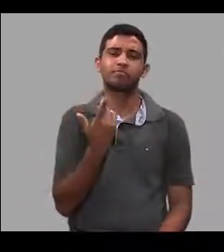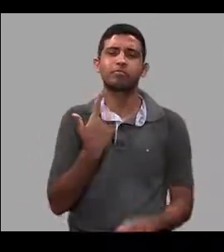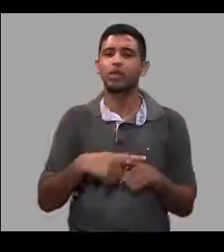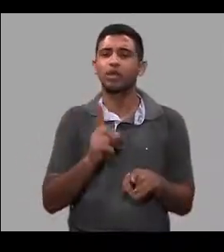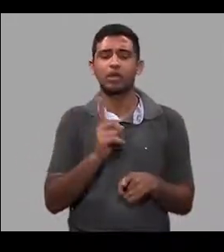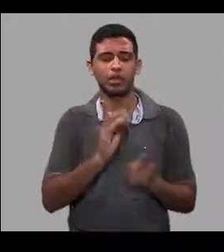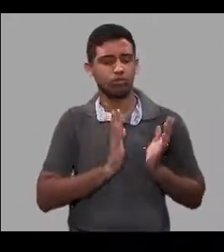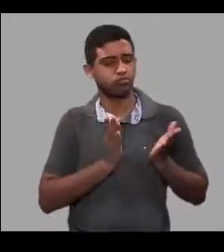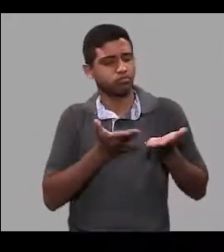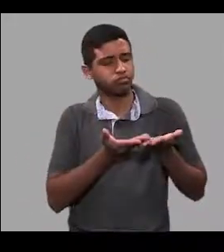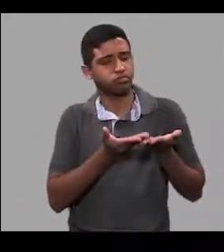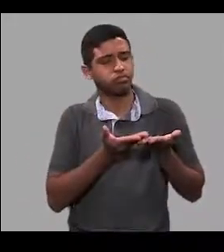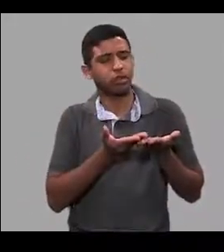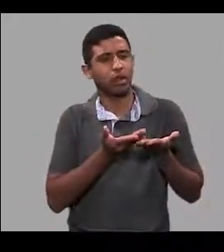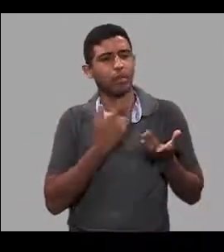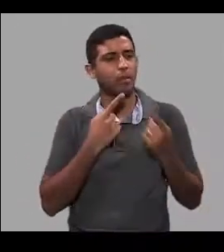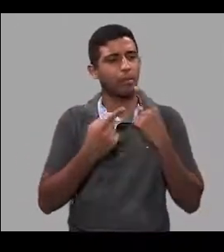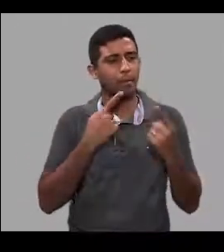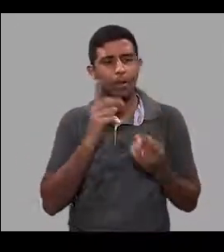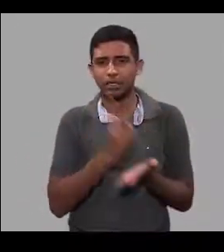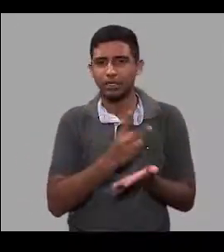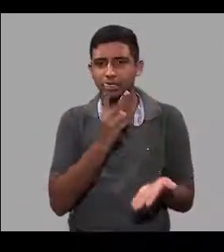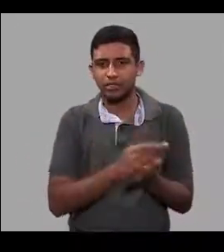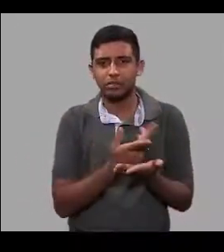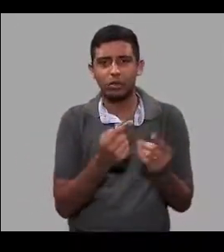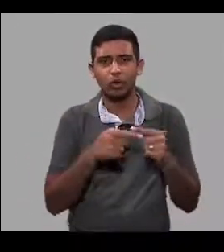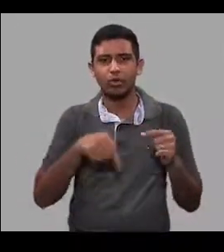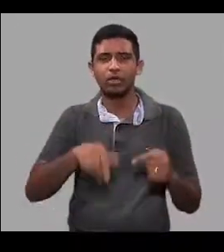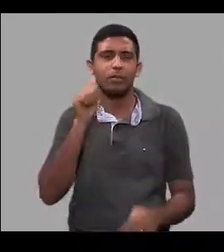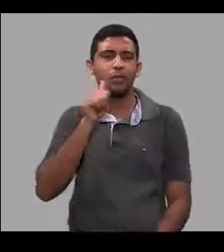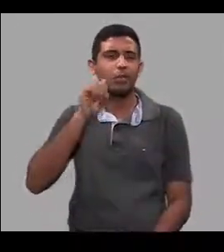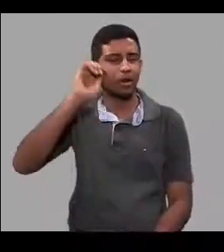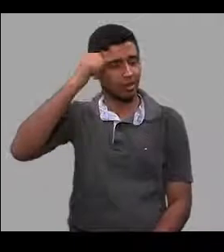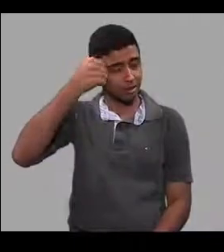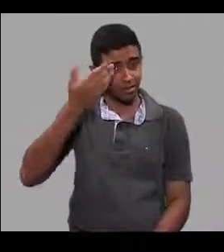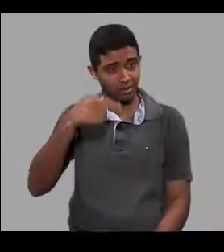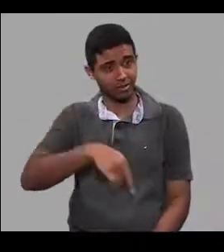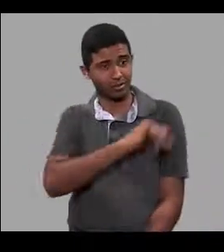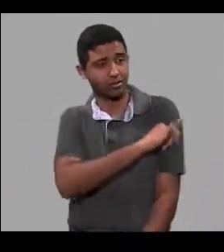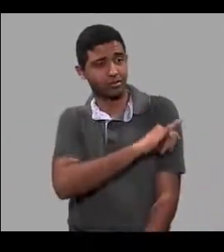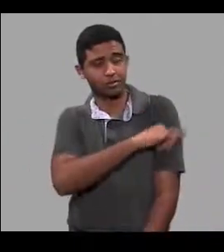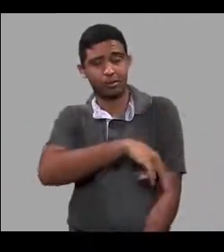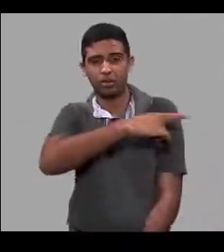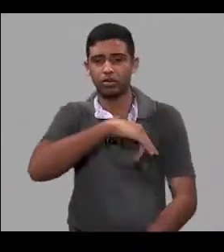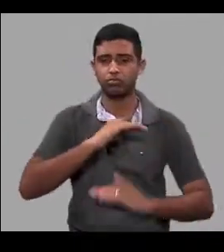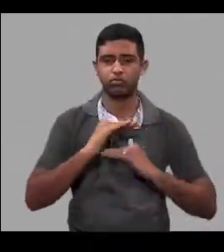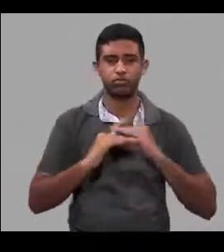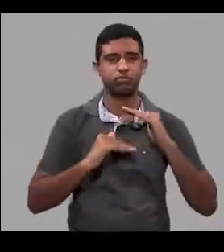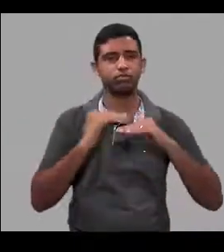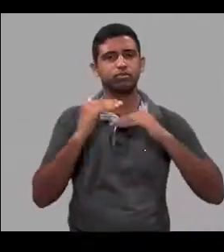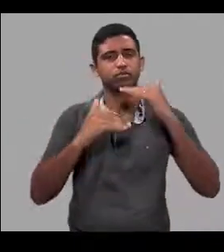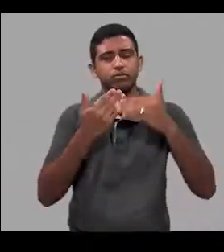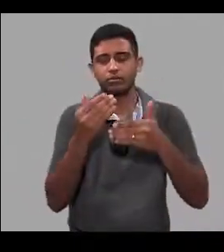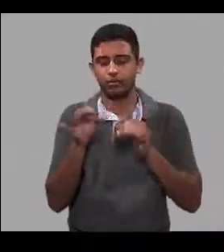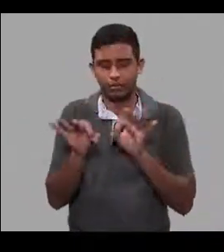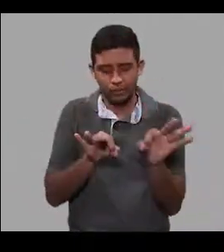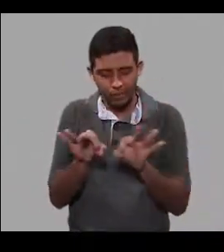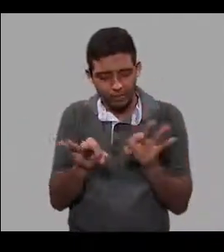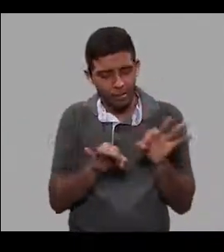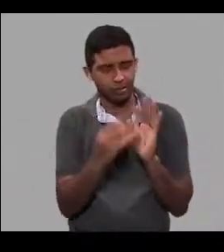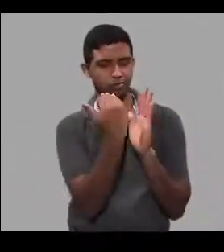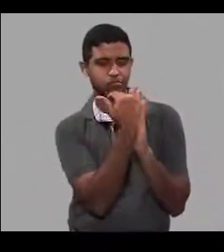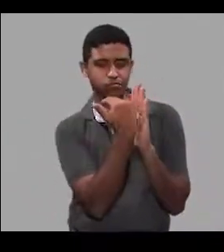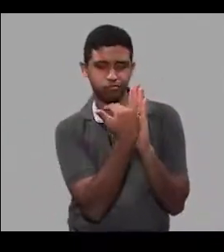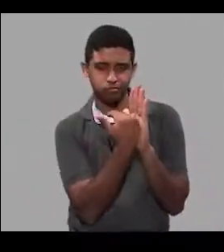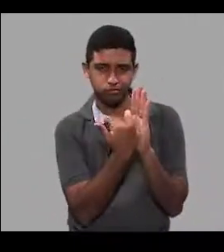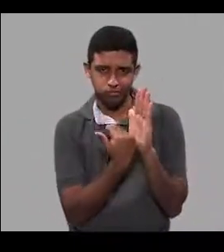Legislativa ter um fórum permanente de diálogo com as mulheres negras do Rio de Janeiro? Enfim. E assim evoluímos, né? Preparamos esse projeto de